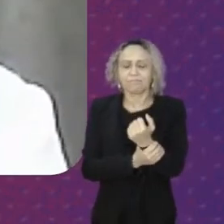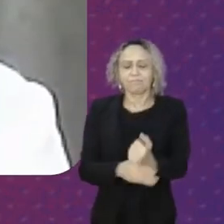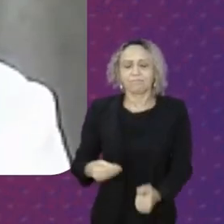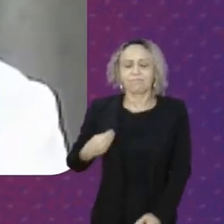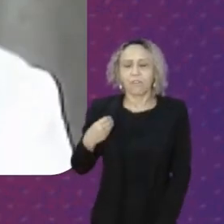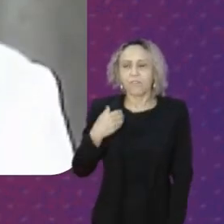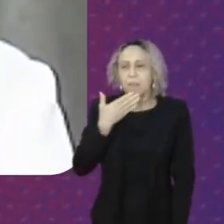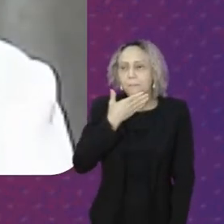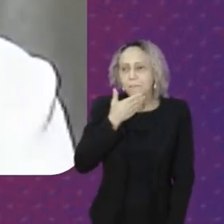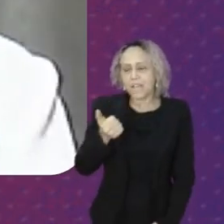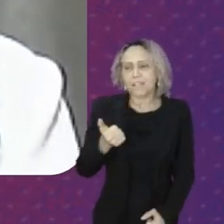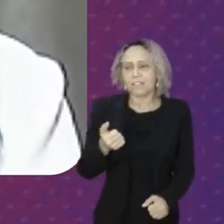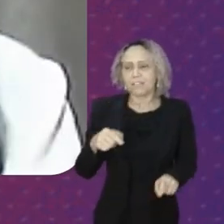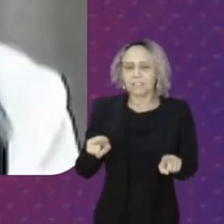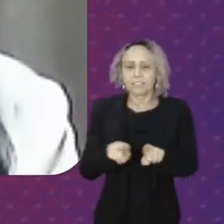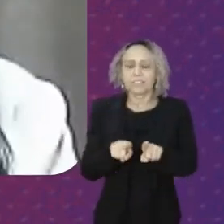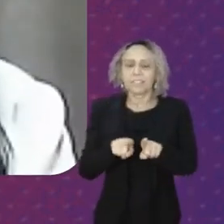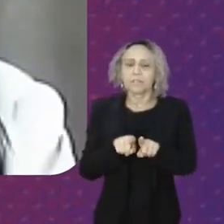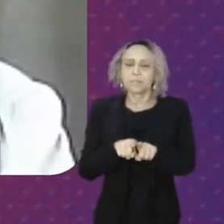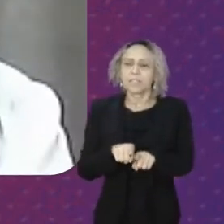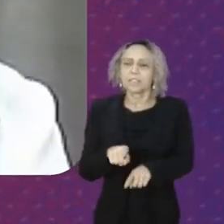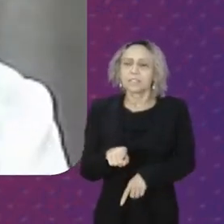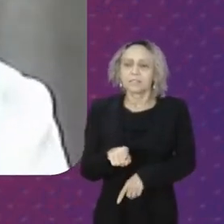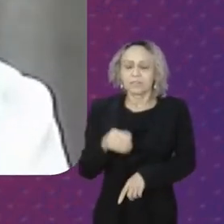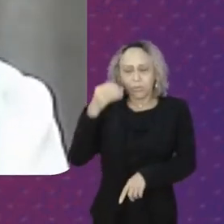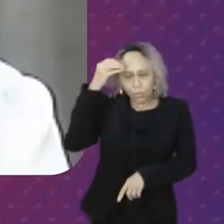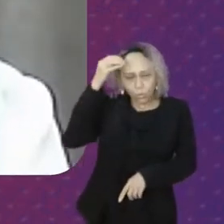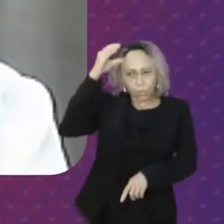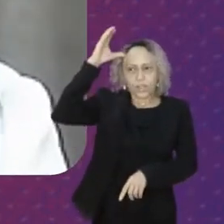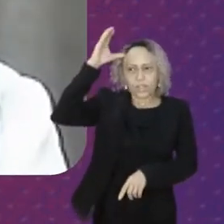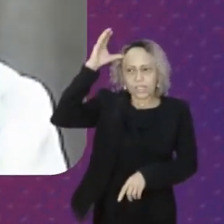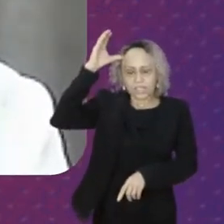mas também a condição de conhecimento,